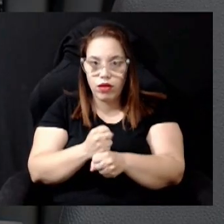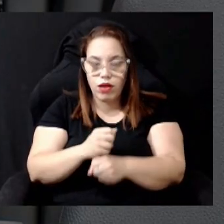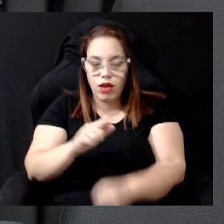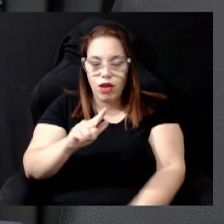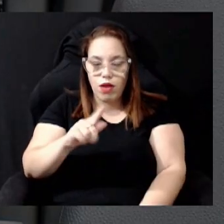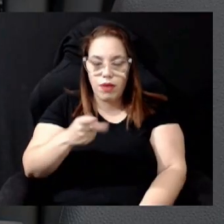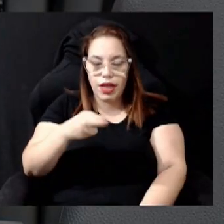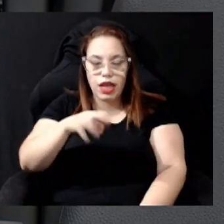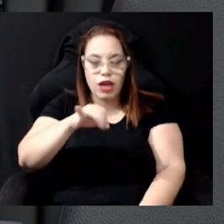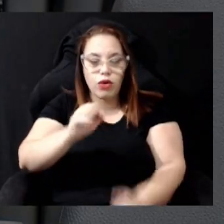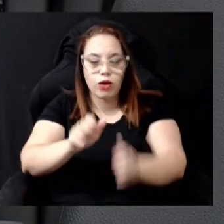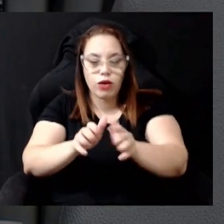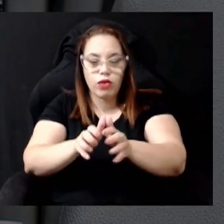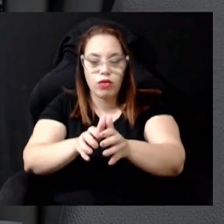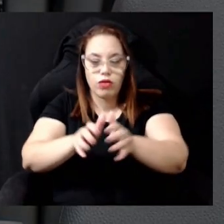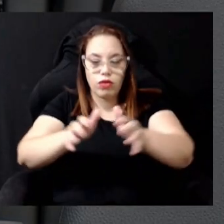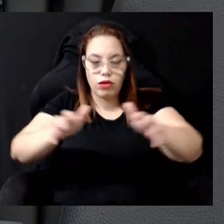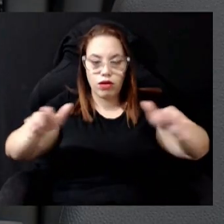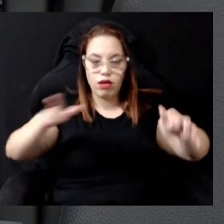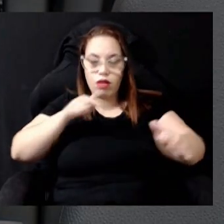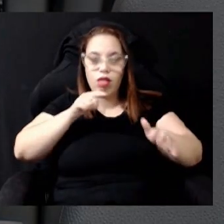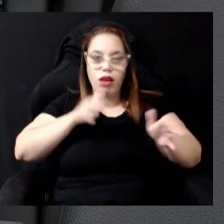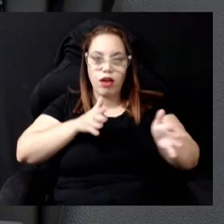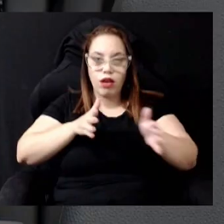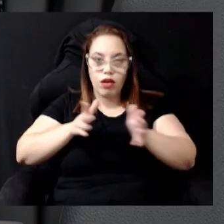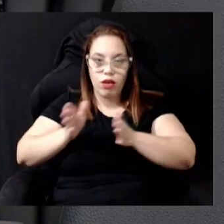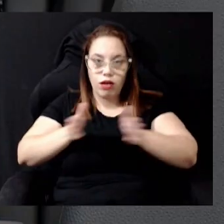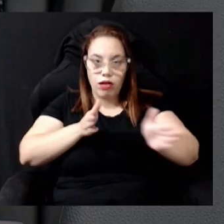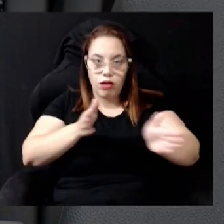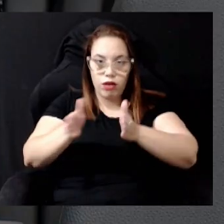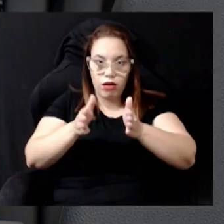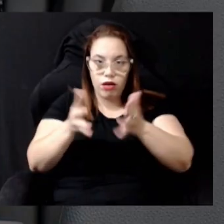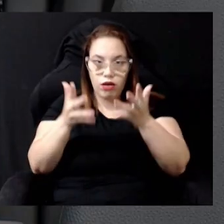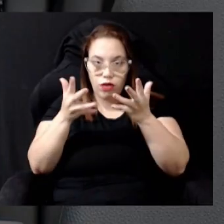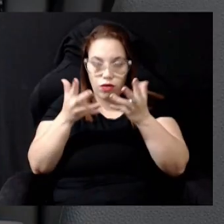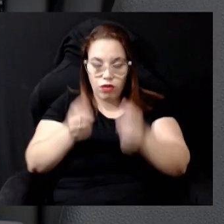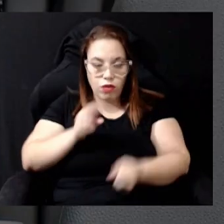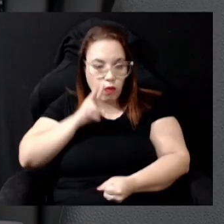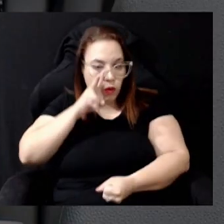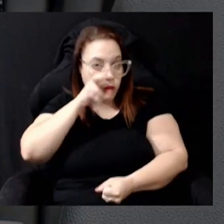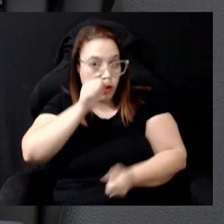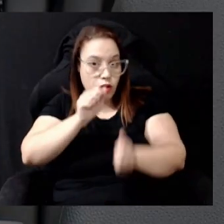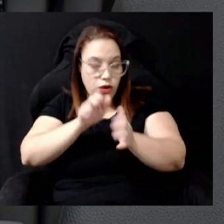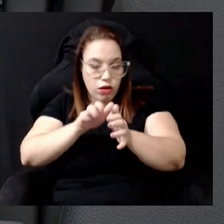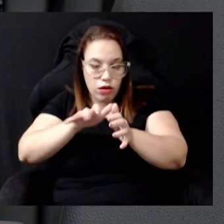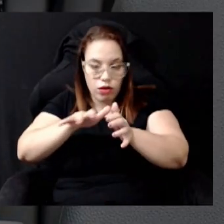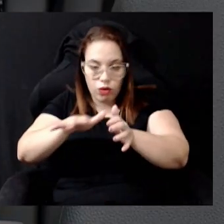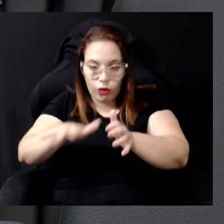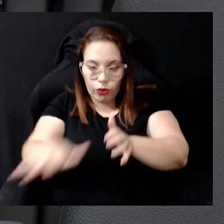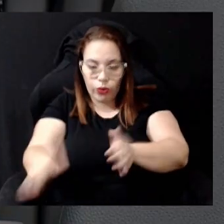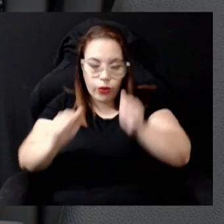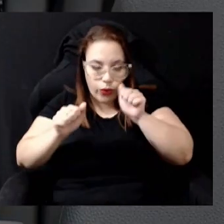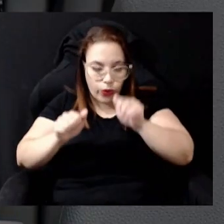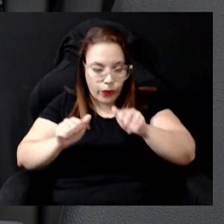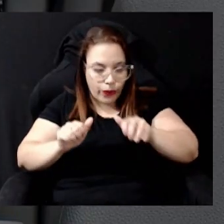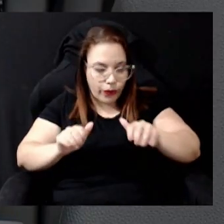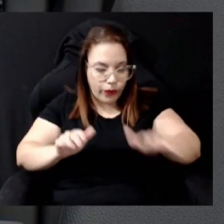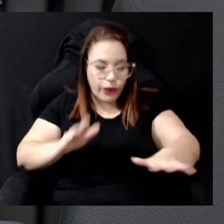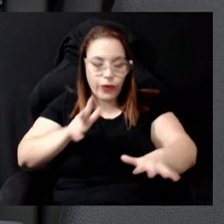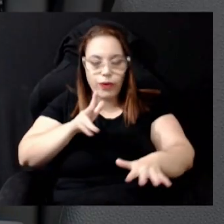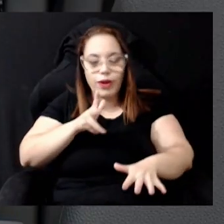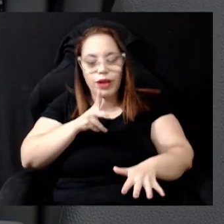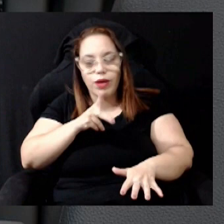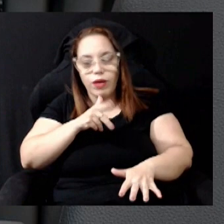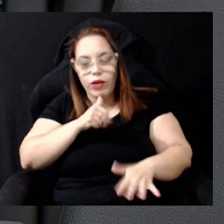grandes lagos que acumulam água no período da chuva mais forte, e depois ele vai escoando ao longo do tempo, com mais